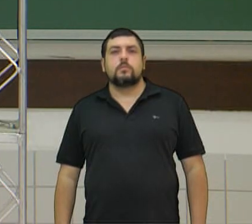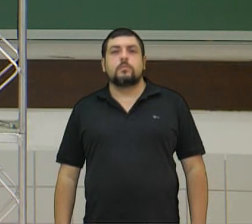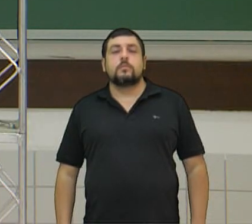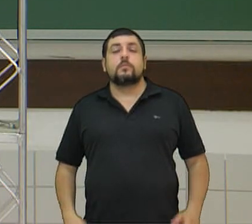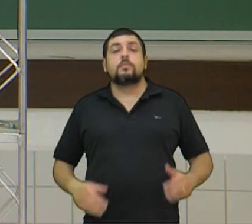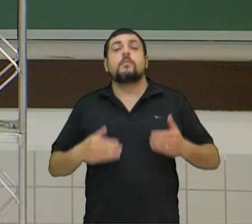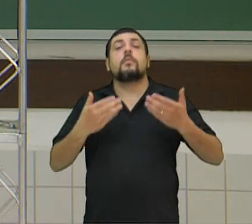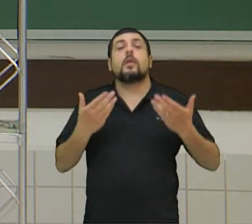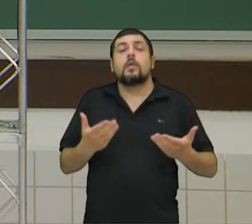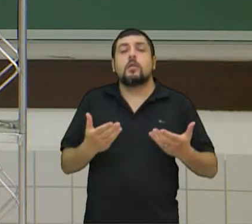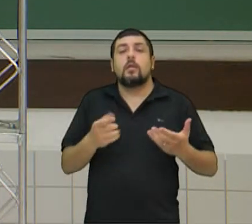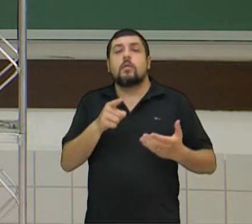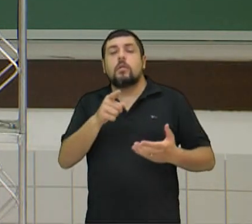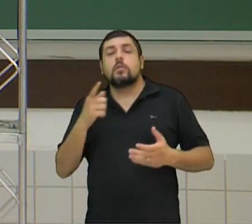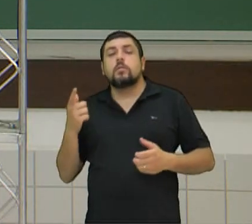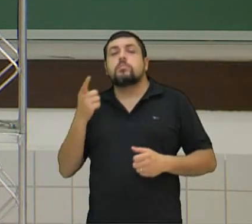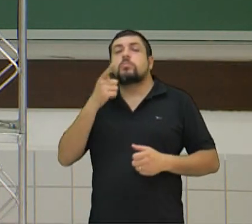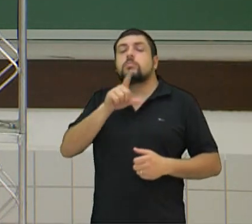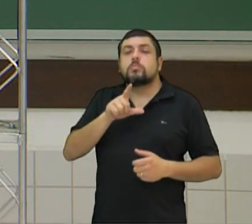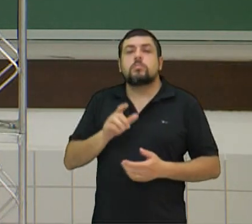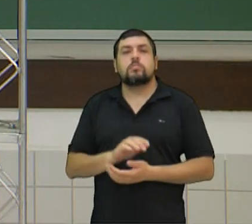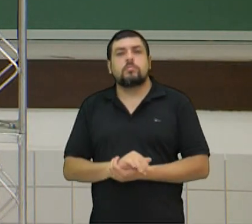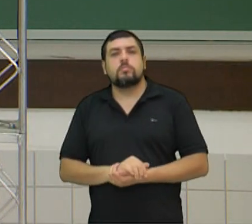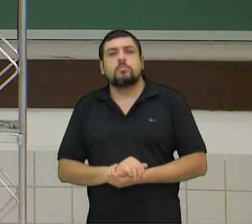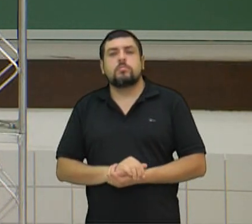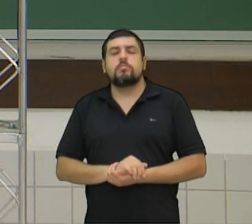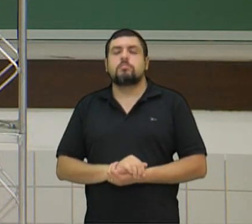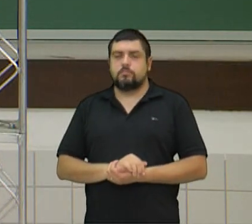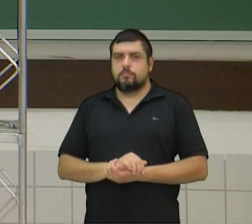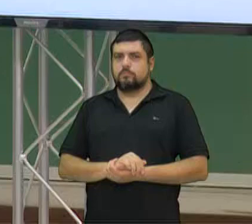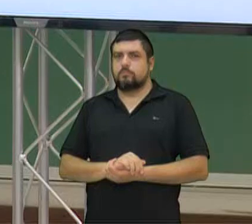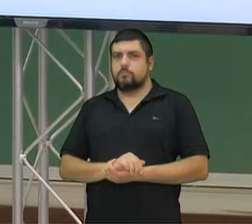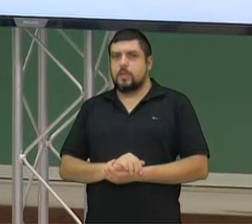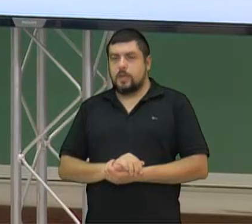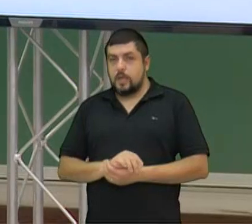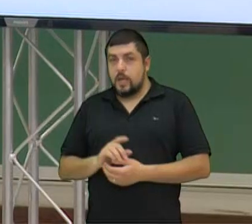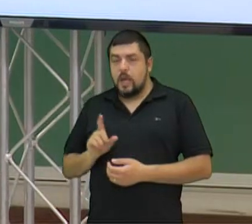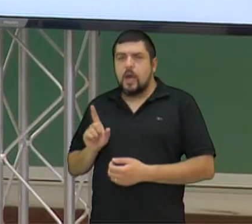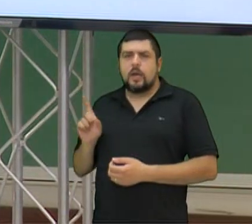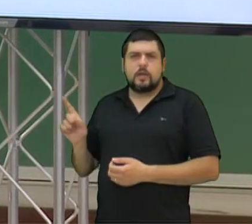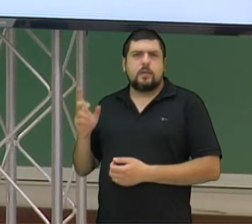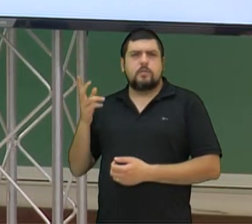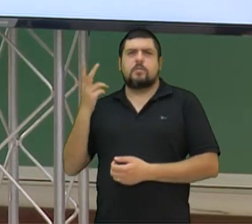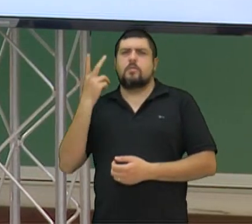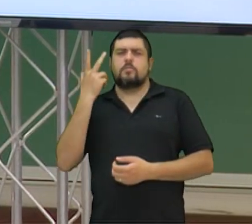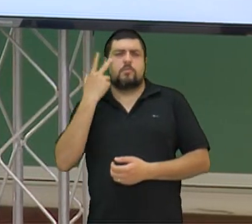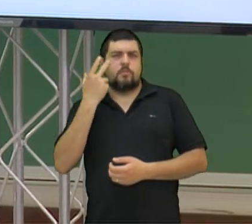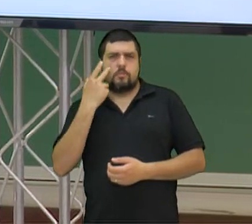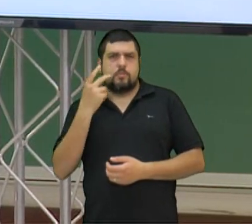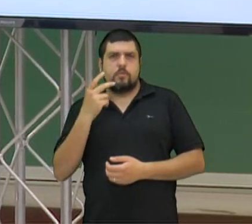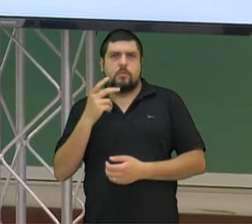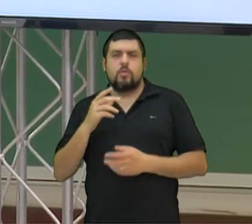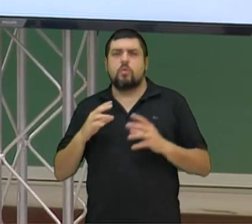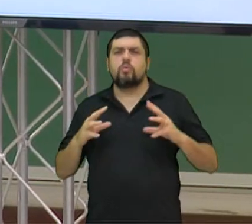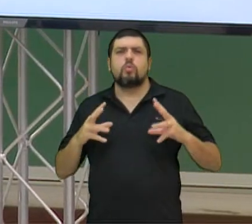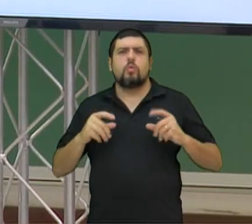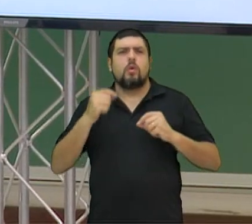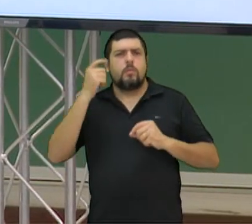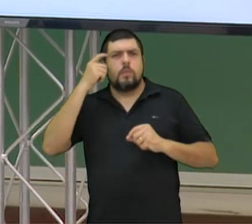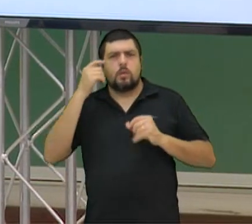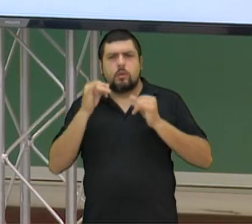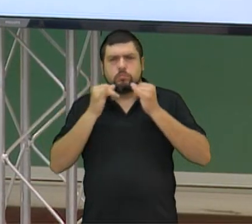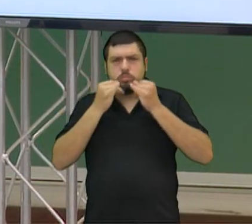E aí, pessoal, conseguiram resolver o exercício? Aqui tem uma pegadinha muito comum com a relação de energia. O pessoal associa muito energia